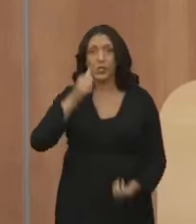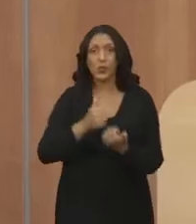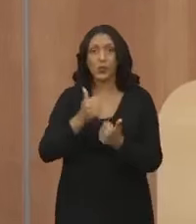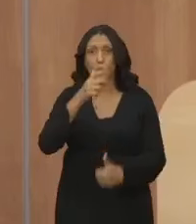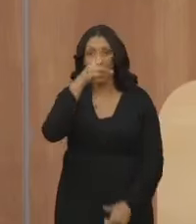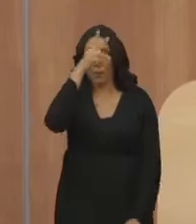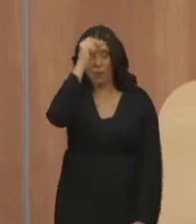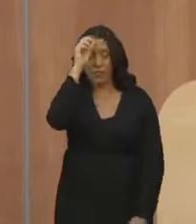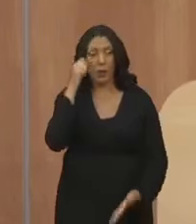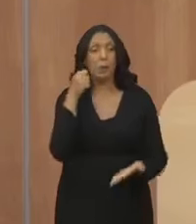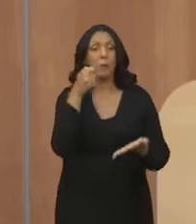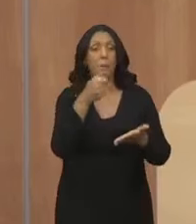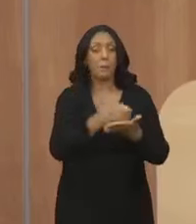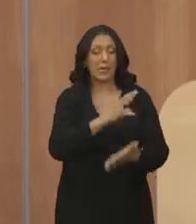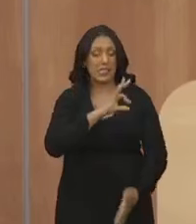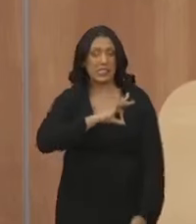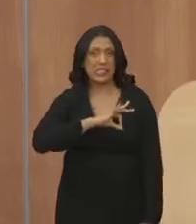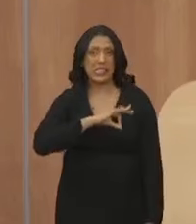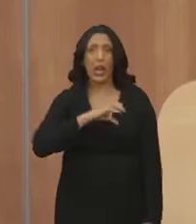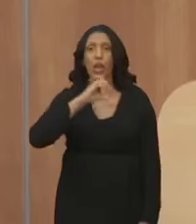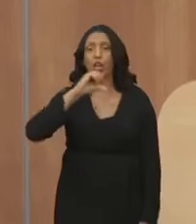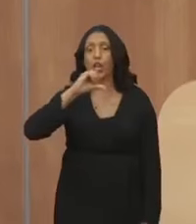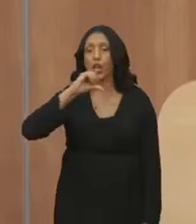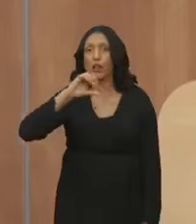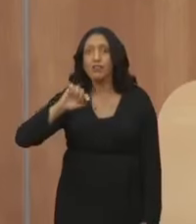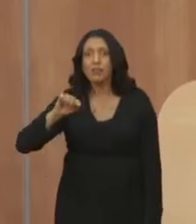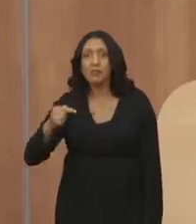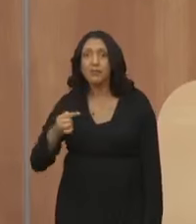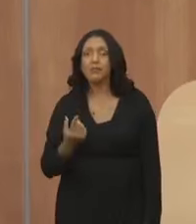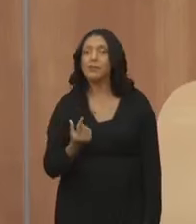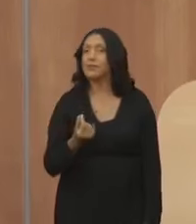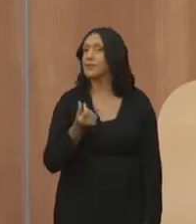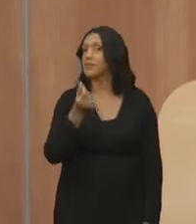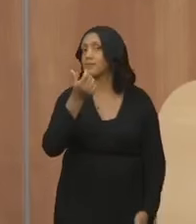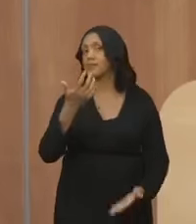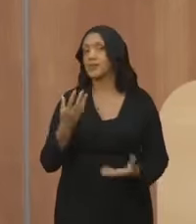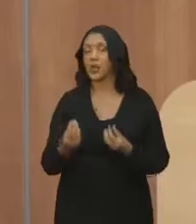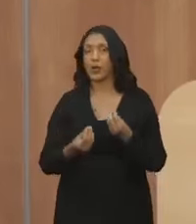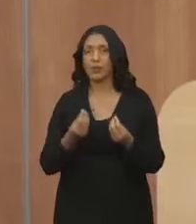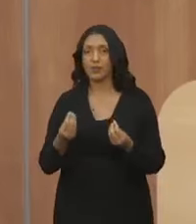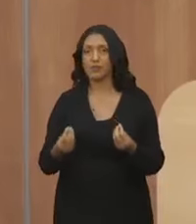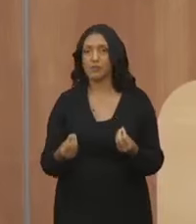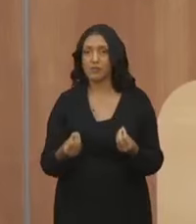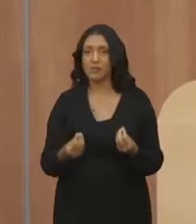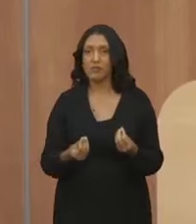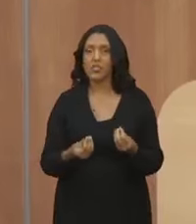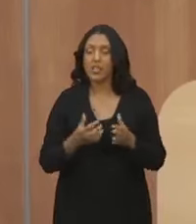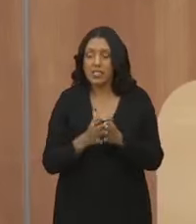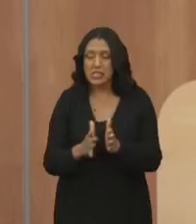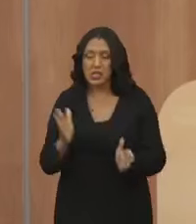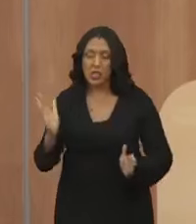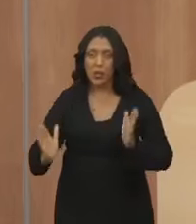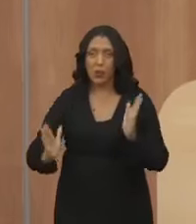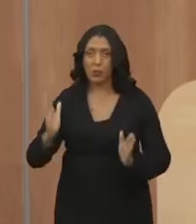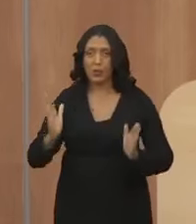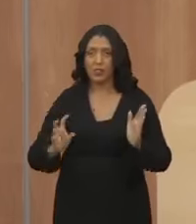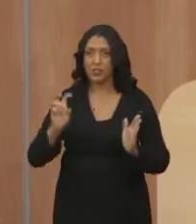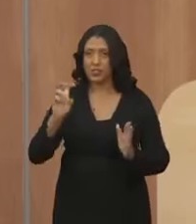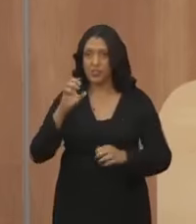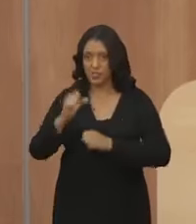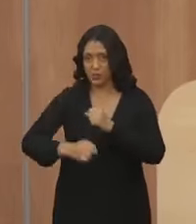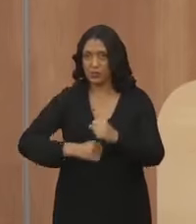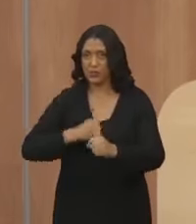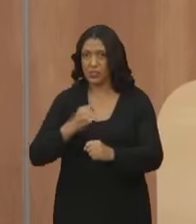2 subprefeituras, que no período de 4 anos vai ultrapassar R$1 milhão de gastos? Eu lhes pergunto,